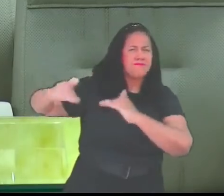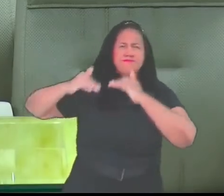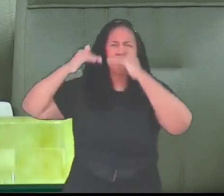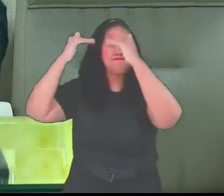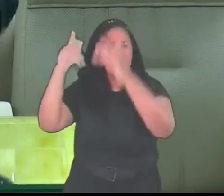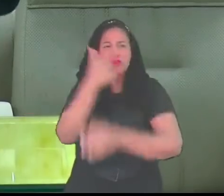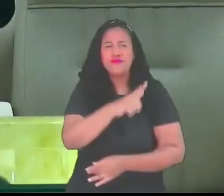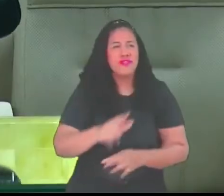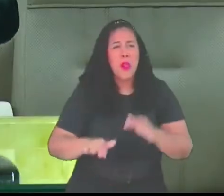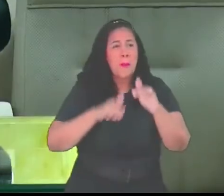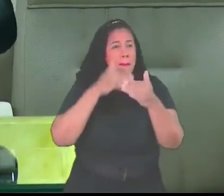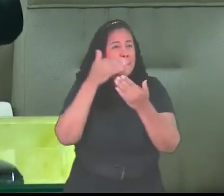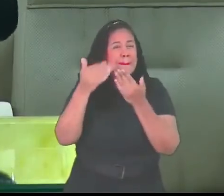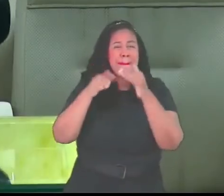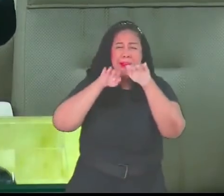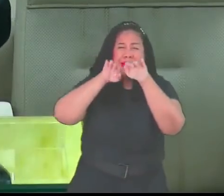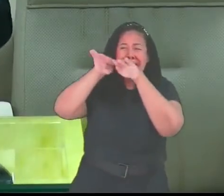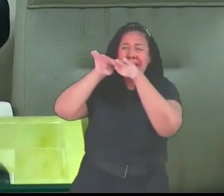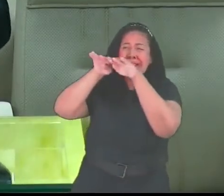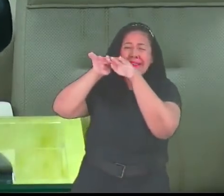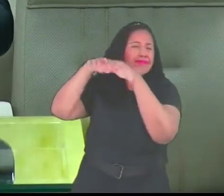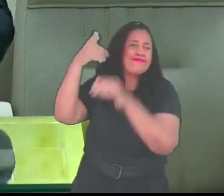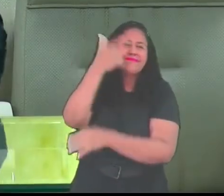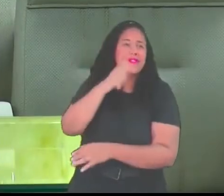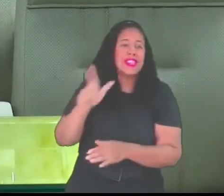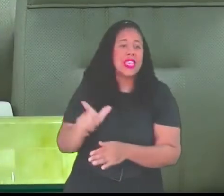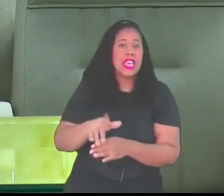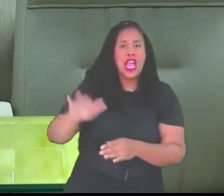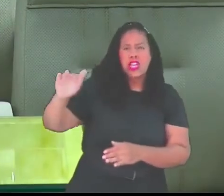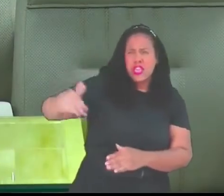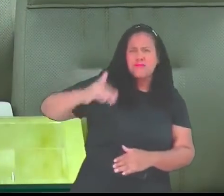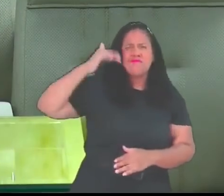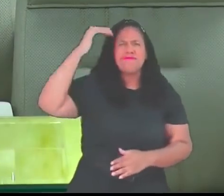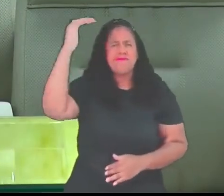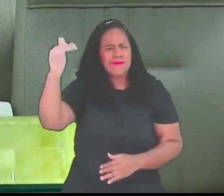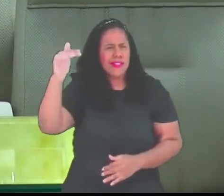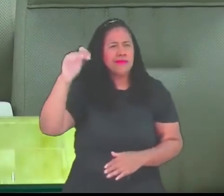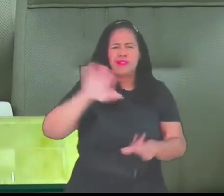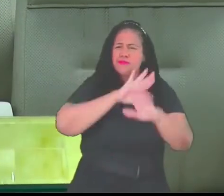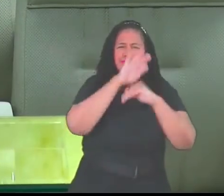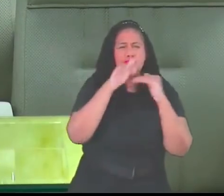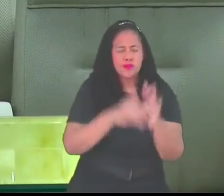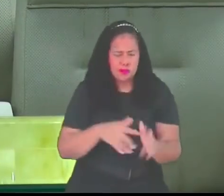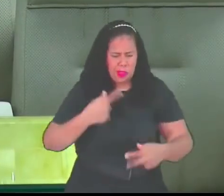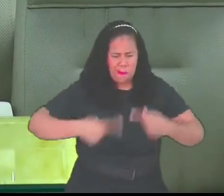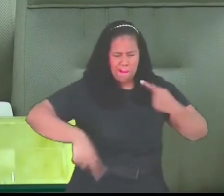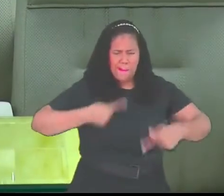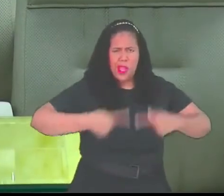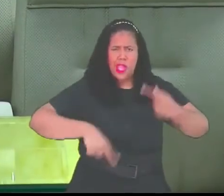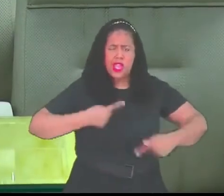coisa. A voz de Deus está acima da ideologia. A voz de Deus está acima da política. A voz de Deus está acima